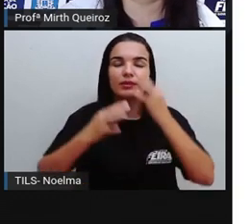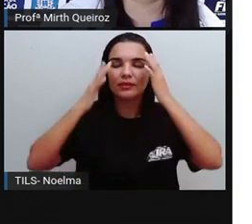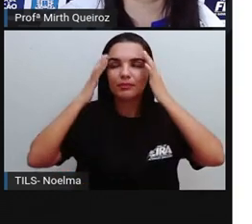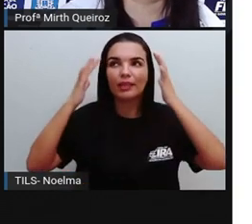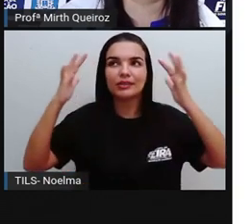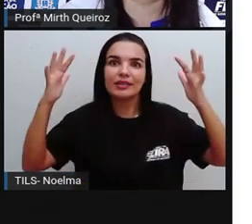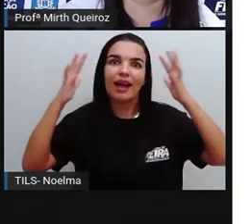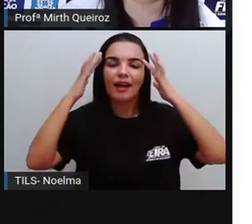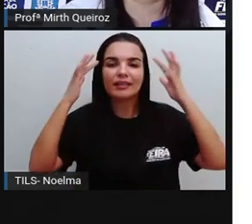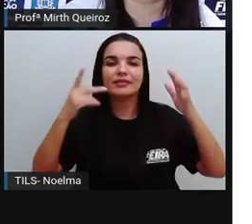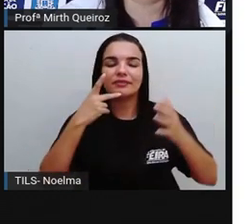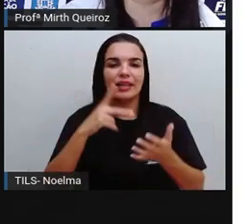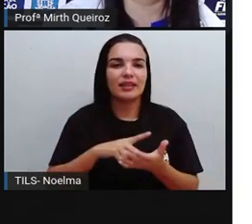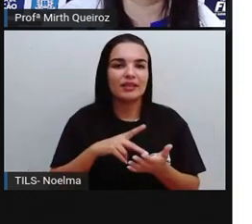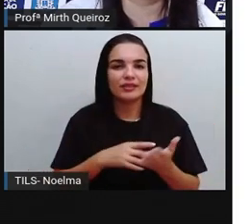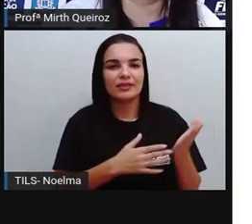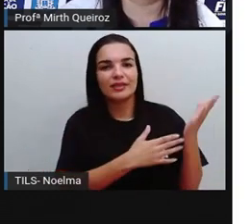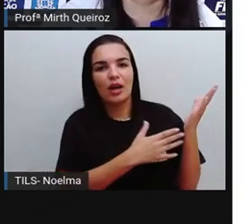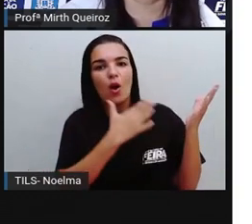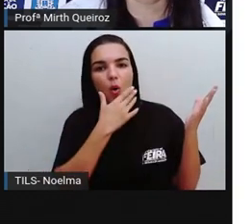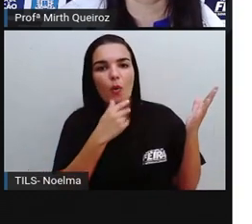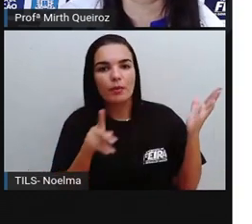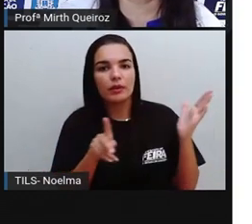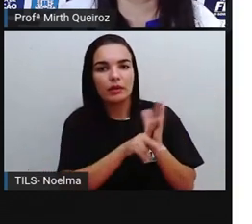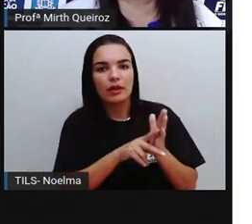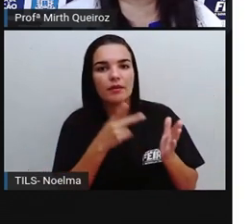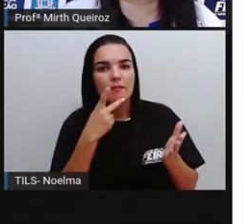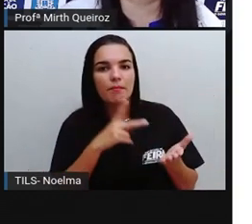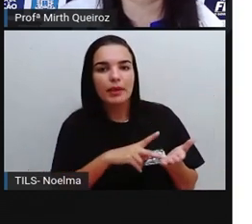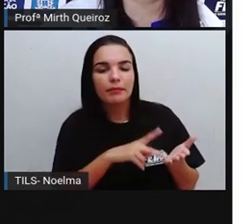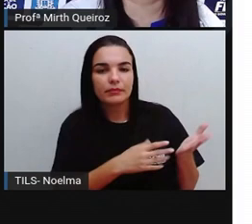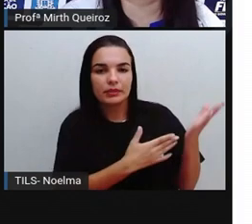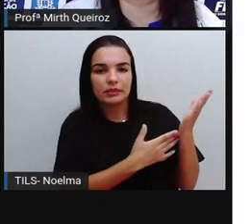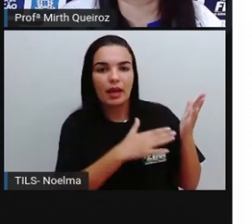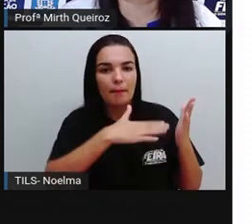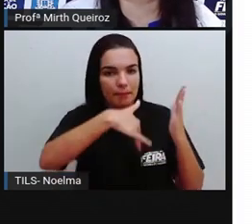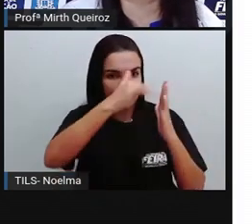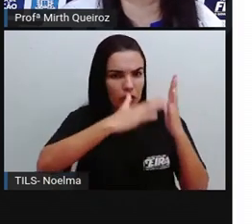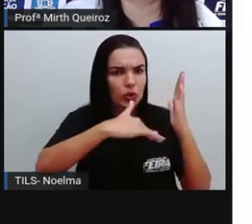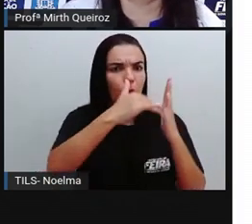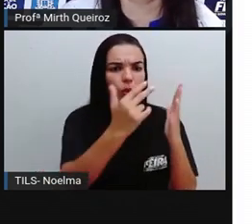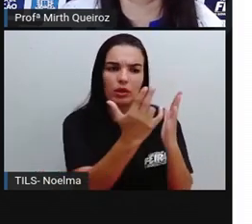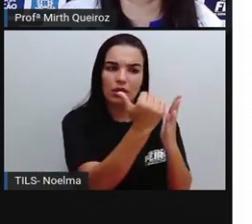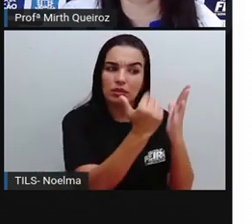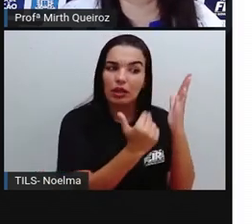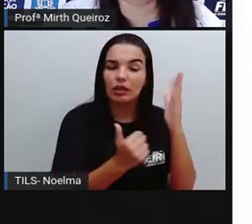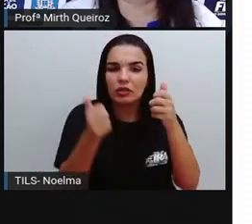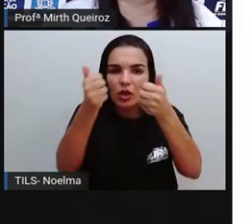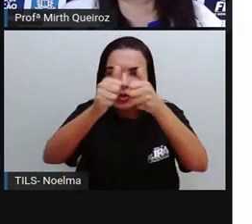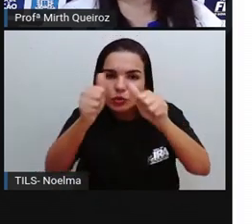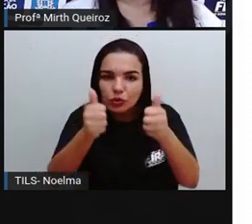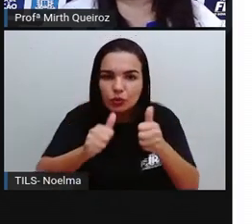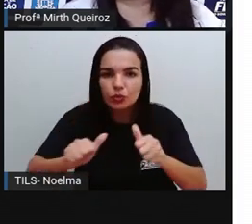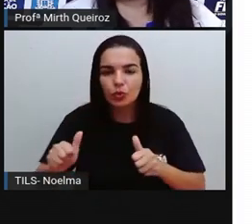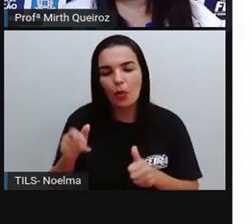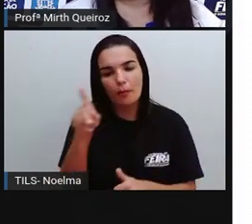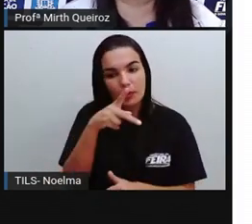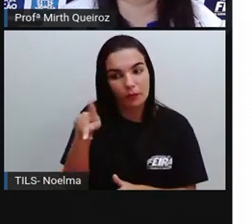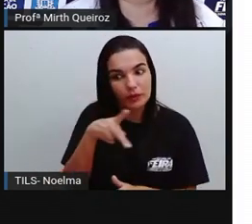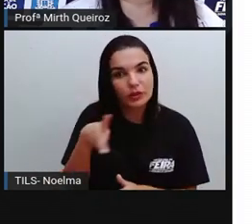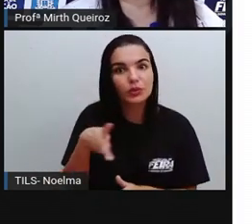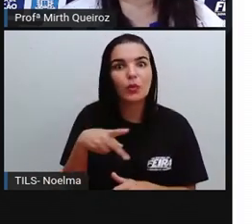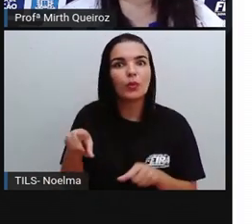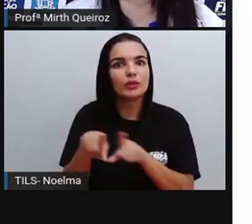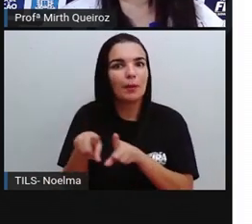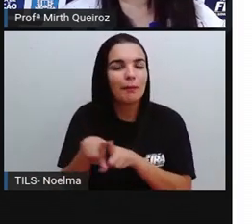né? Aqui nós temos o artista, ele que é pintor, que ele é desenhista, escultor, gravador, professor, cronista, ele